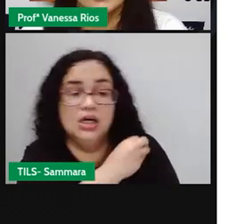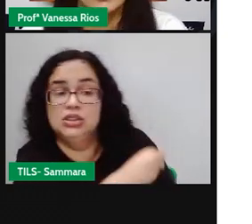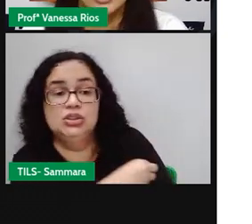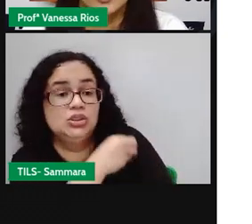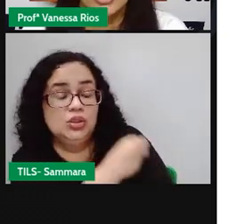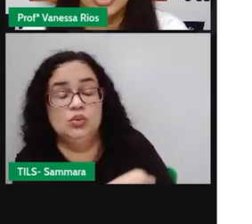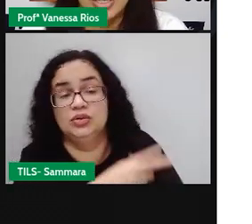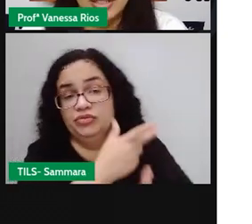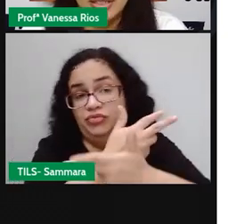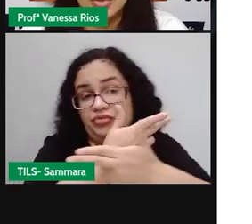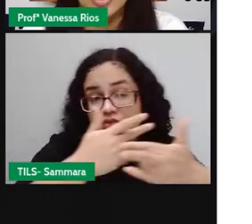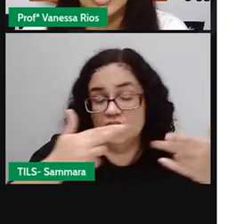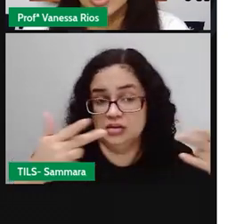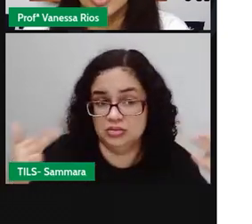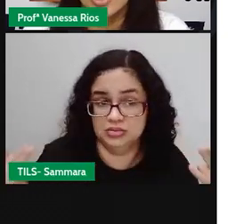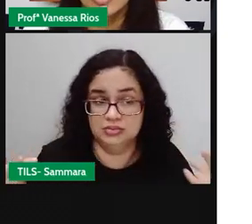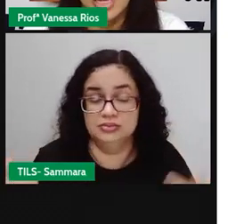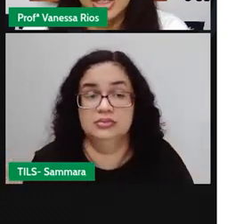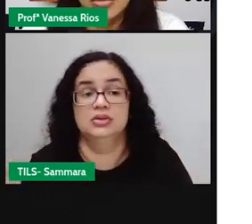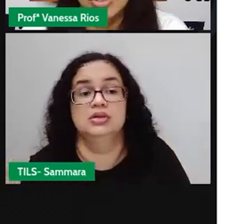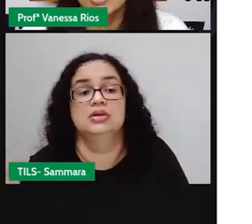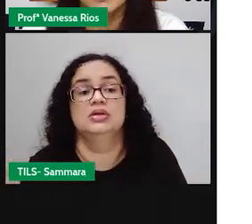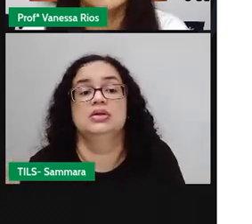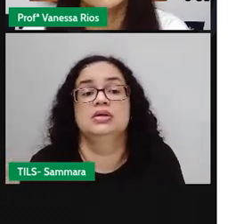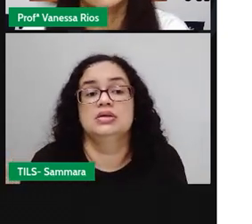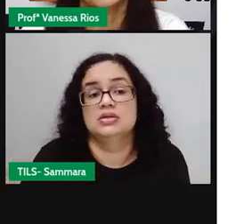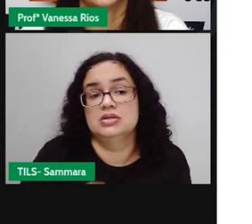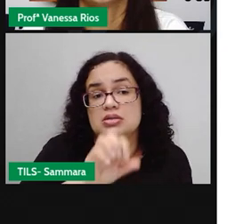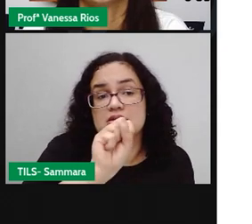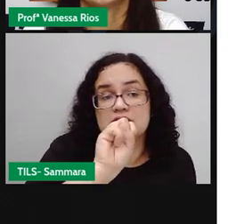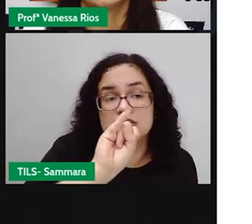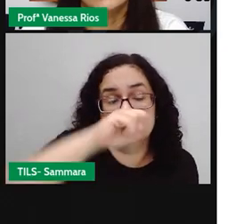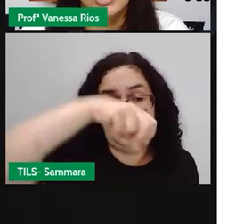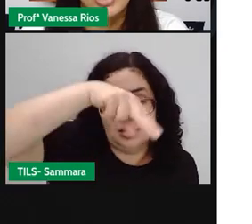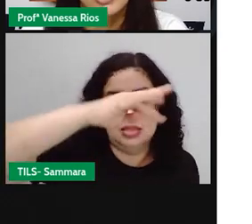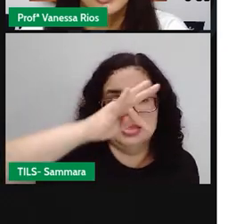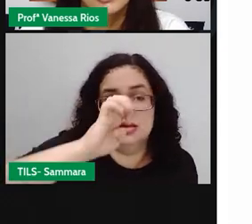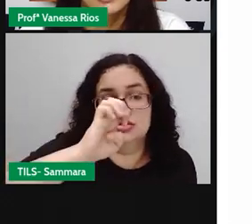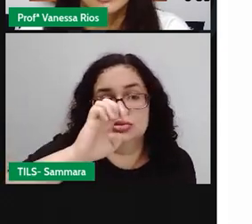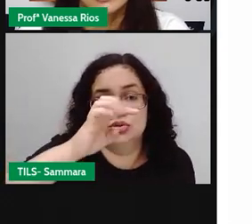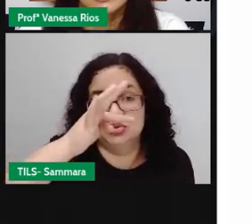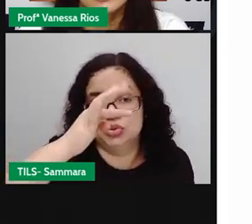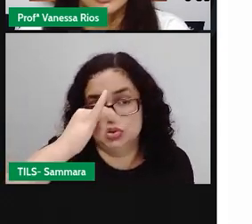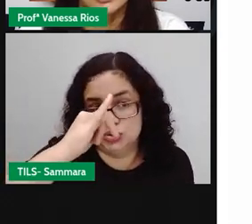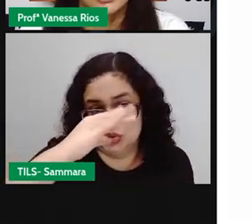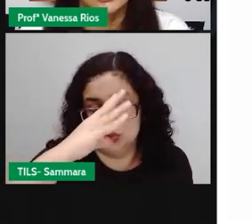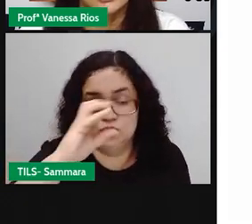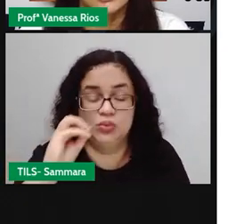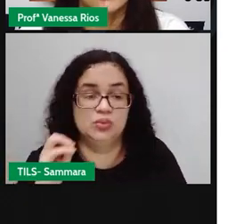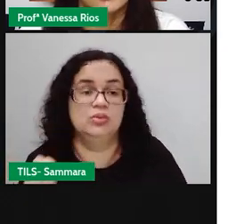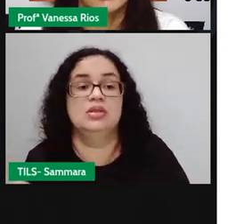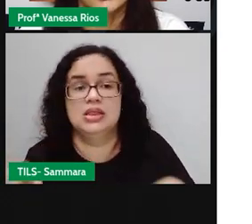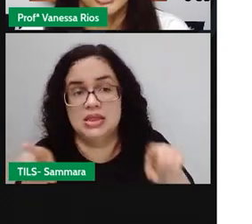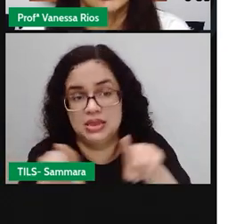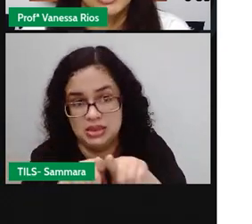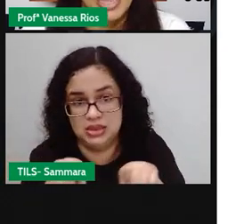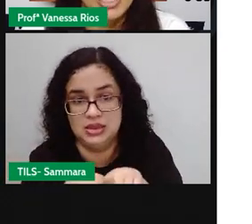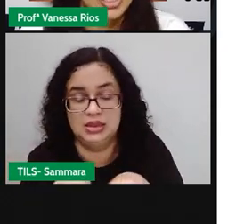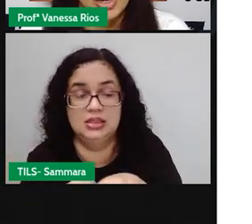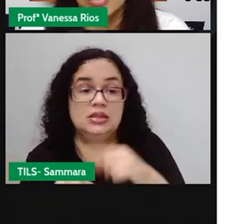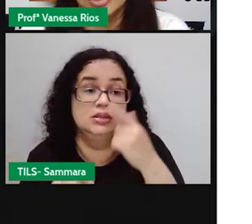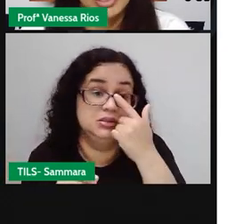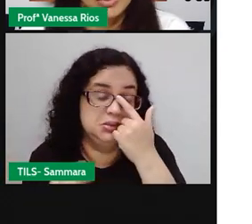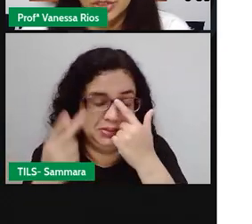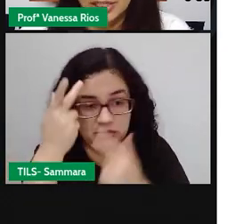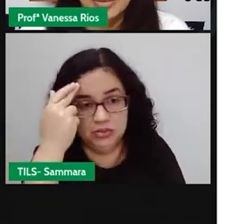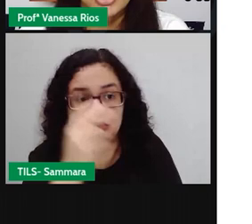de diversos tipos de tecido, tecidos sintéticos também, tecidos produzidos, né? Nem só de fibras naturais,